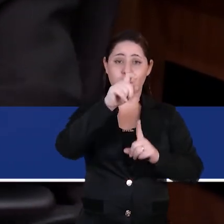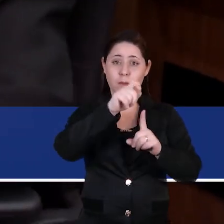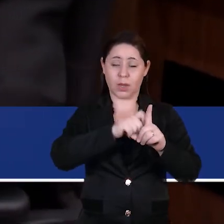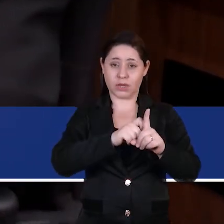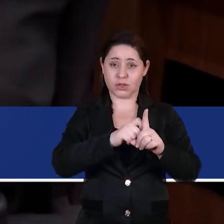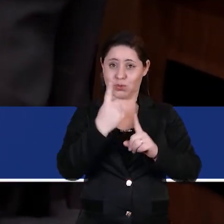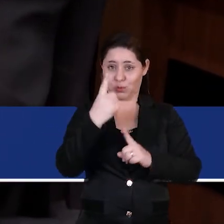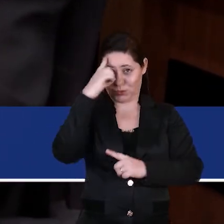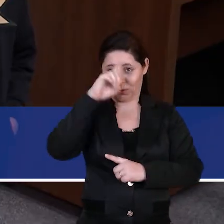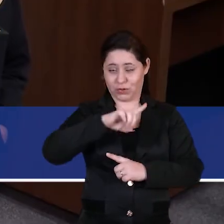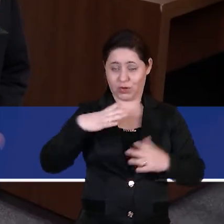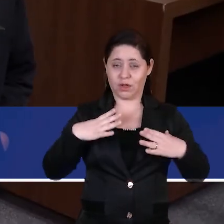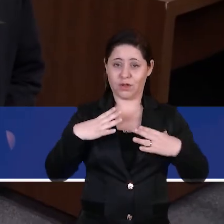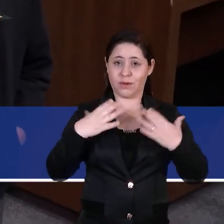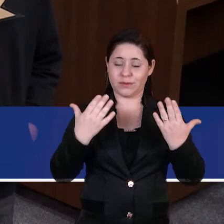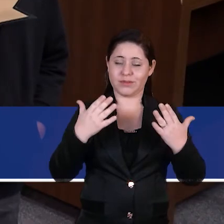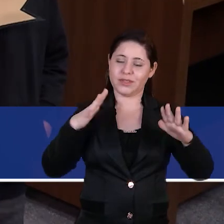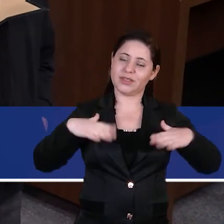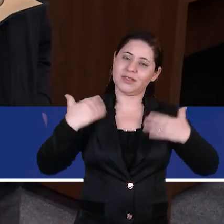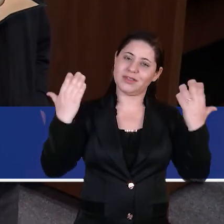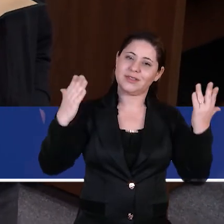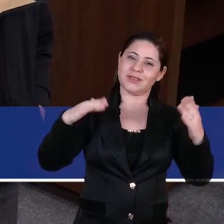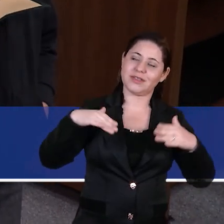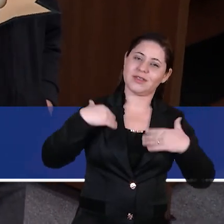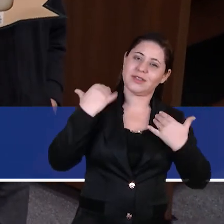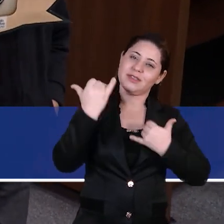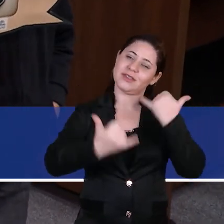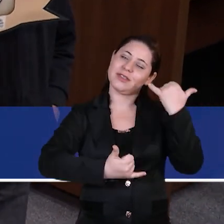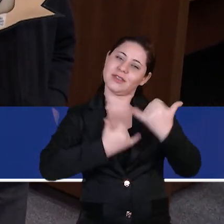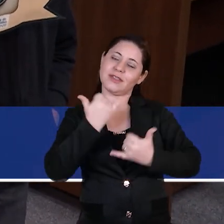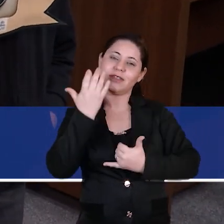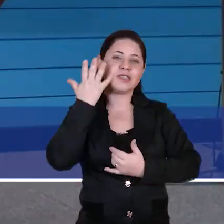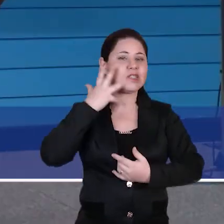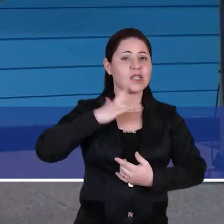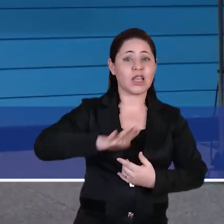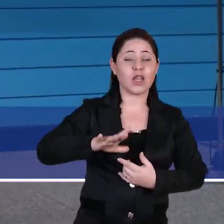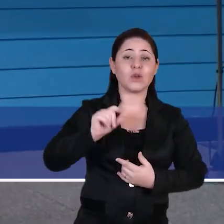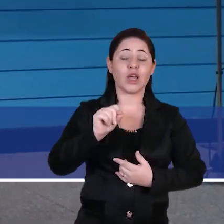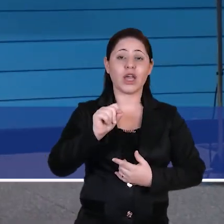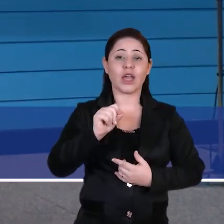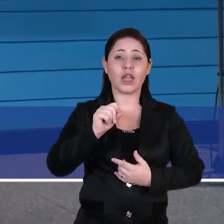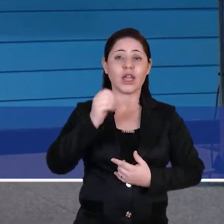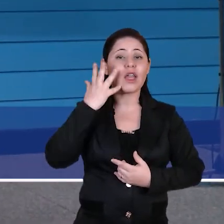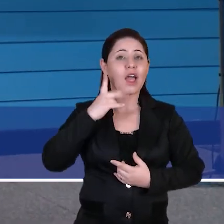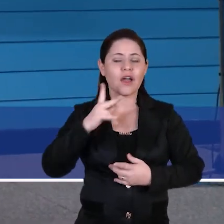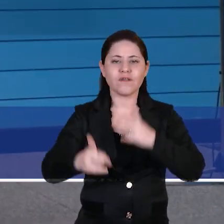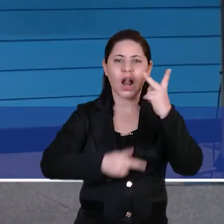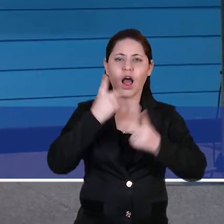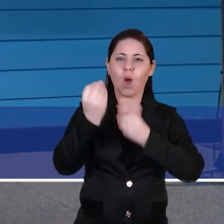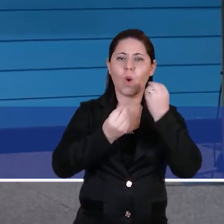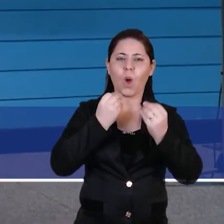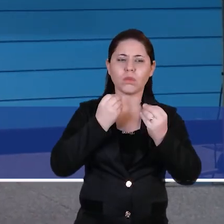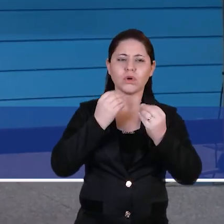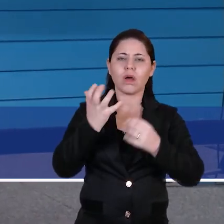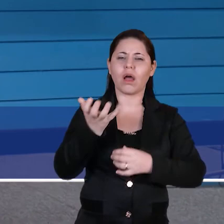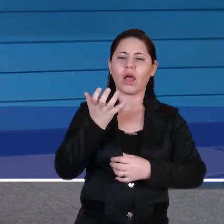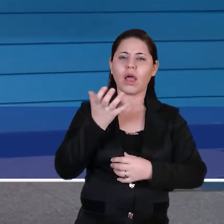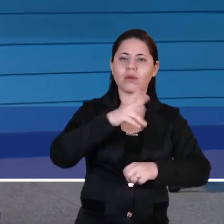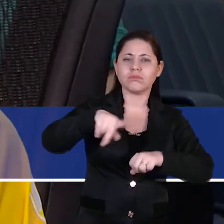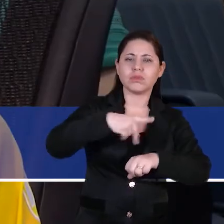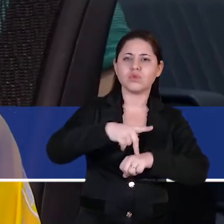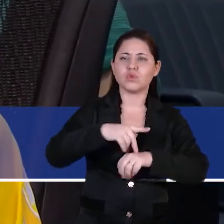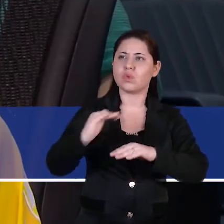em que um dia destacado do calendário para comemorar as alegrias da infância, foi a vez dos pequenos dizerem como desejam